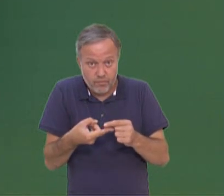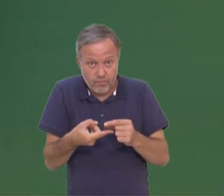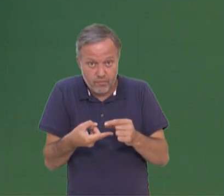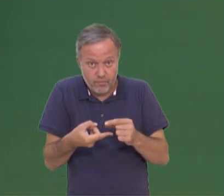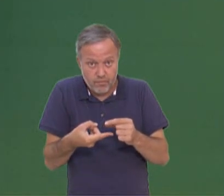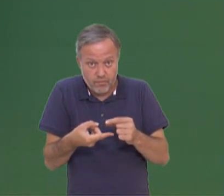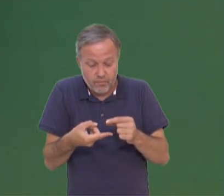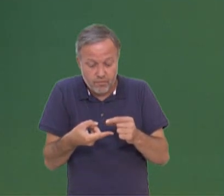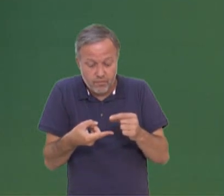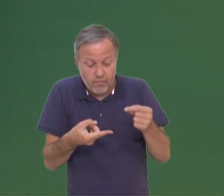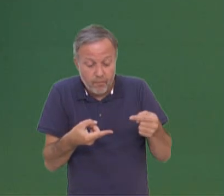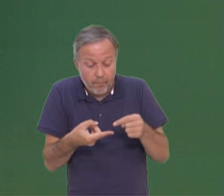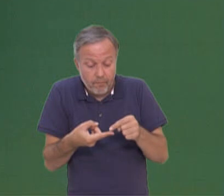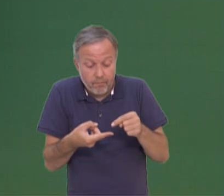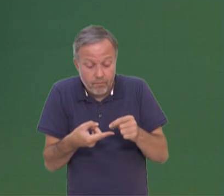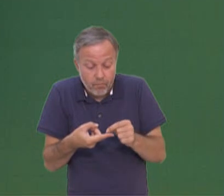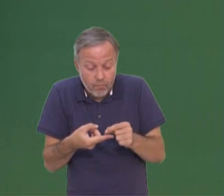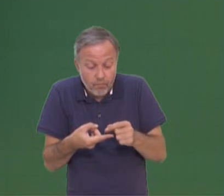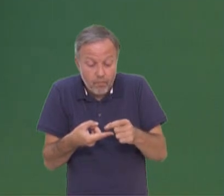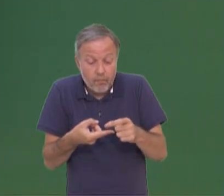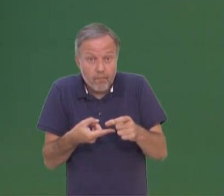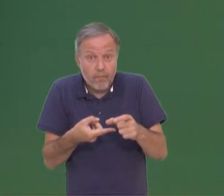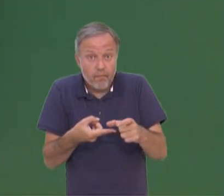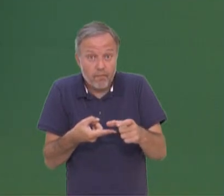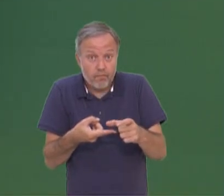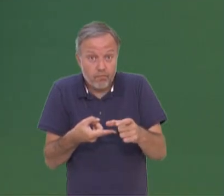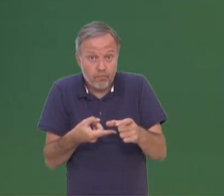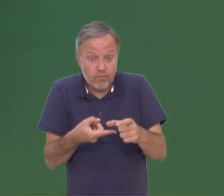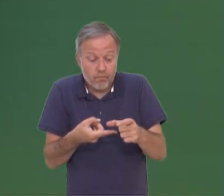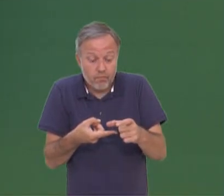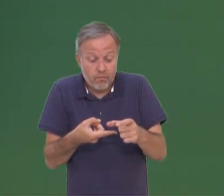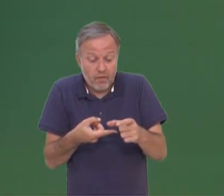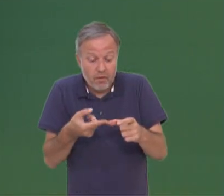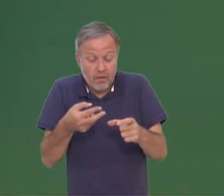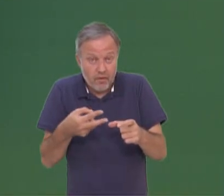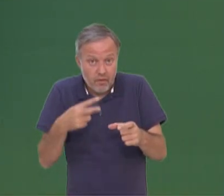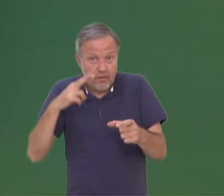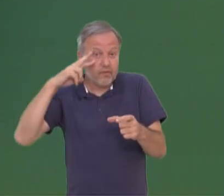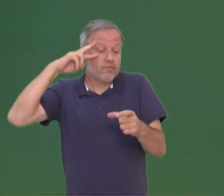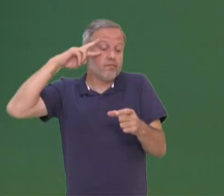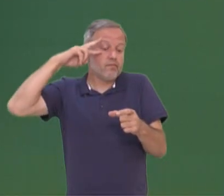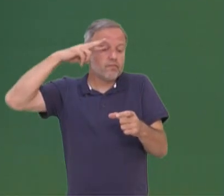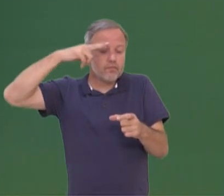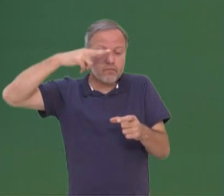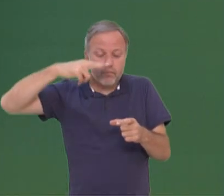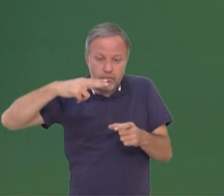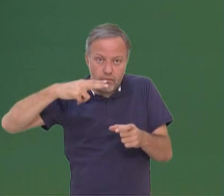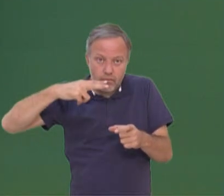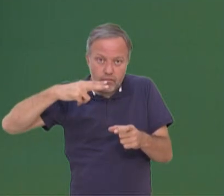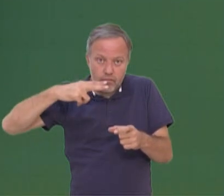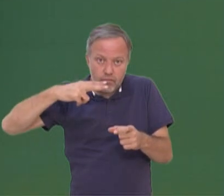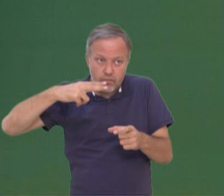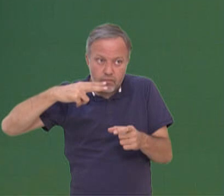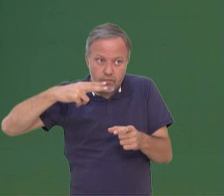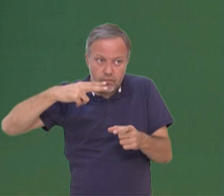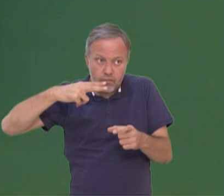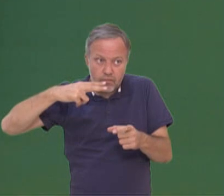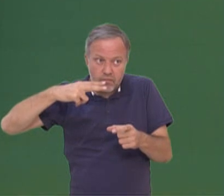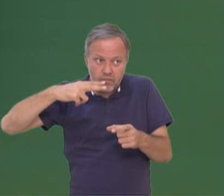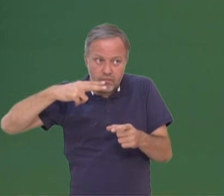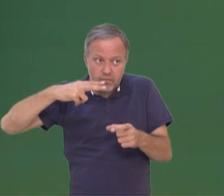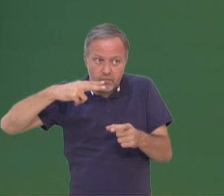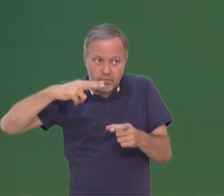objetiva e aqui começam a ser ampliados para ir lá para o olho do observador. Maravilha? Então, a luz